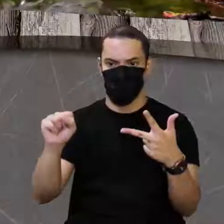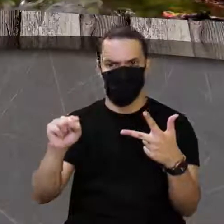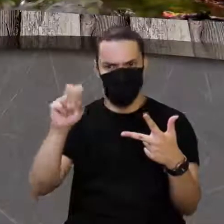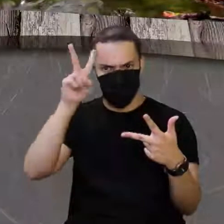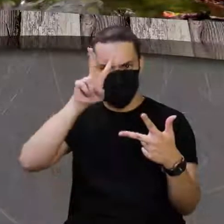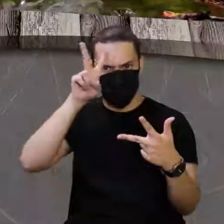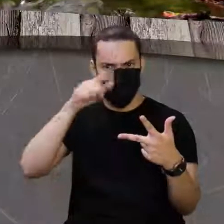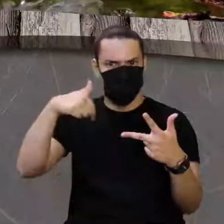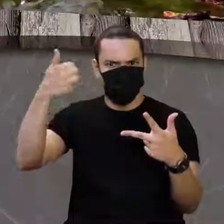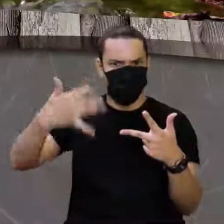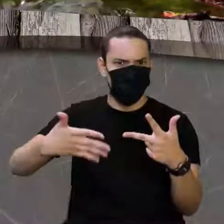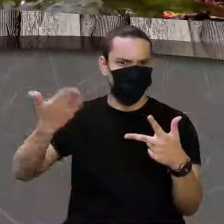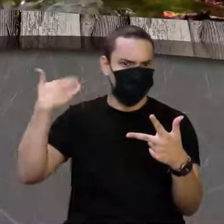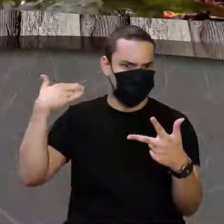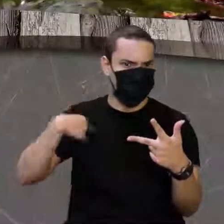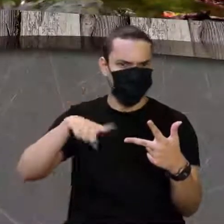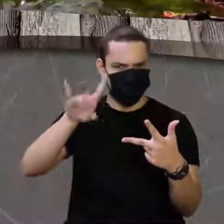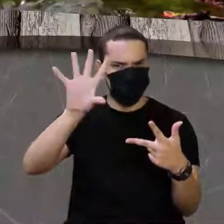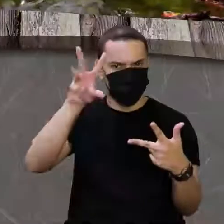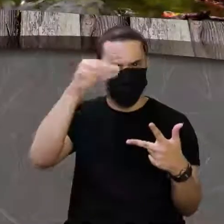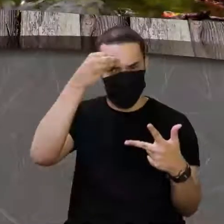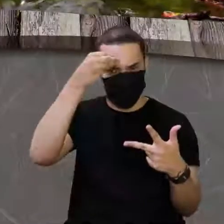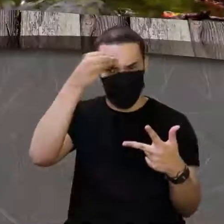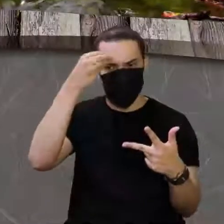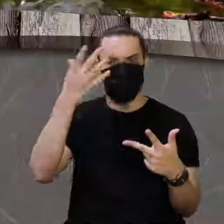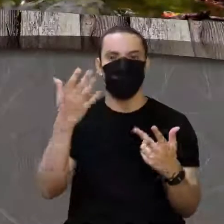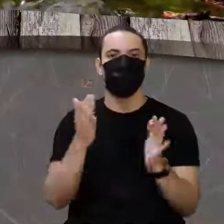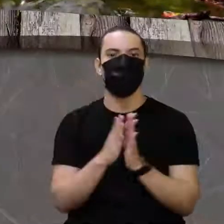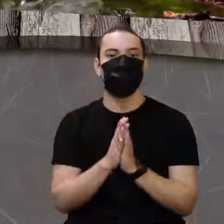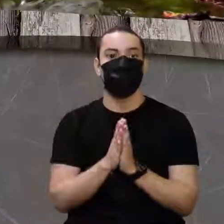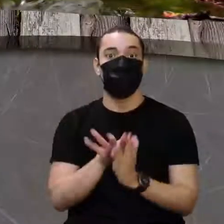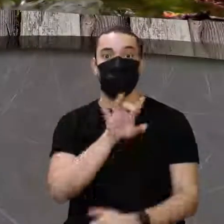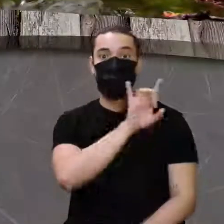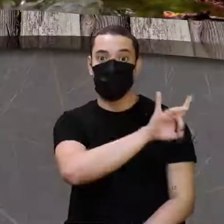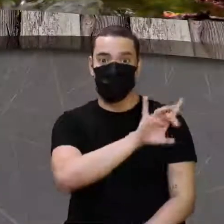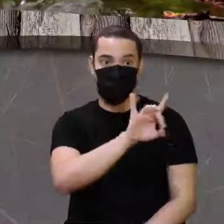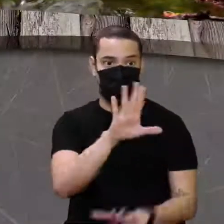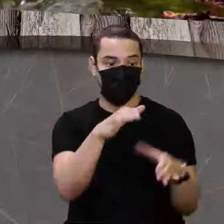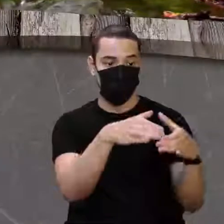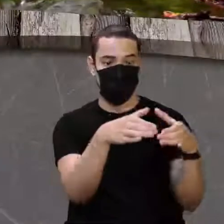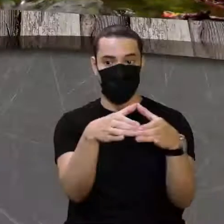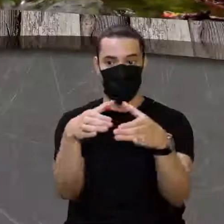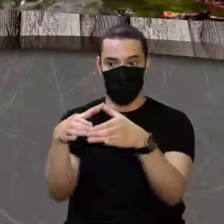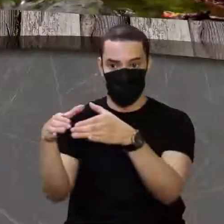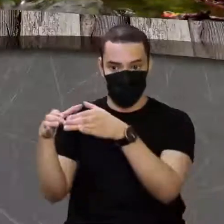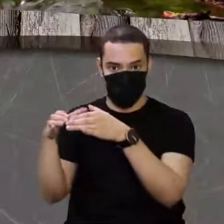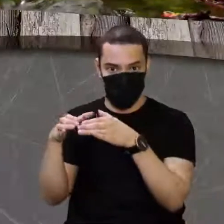lembram? Pois é, então fica com isso aí na mente. Cada um desses grupos,